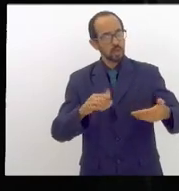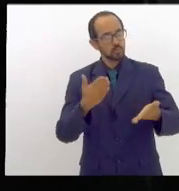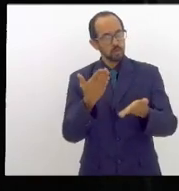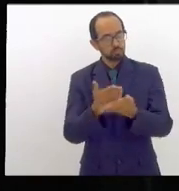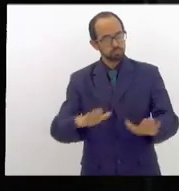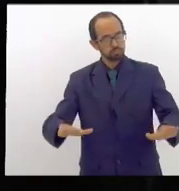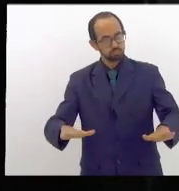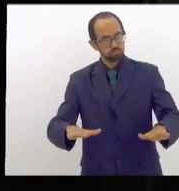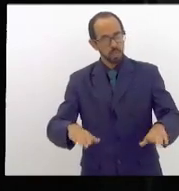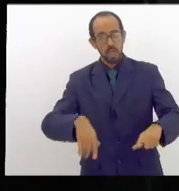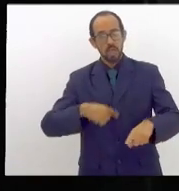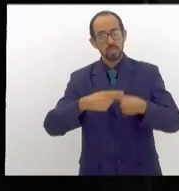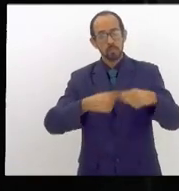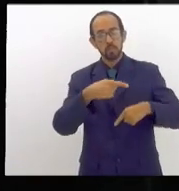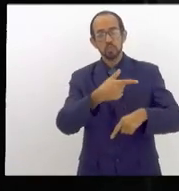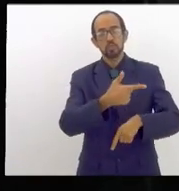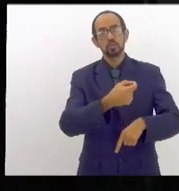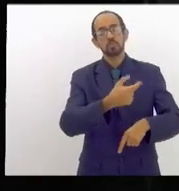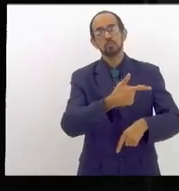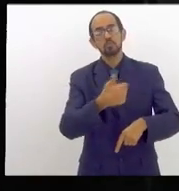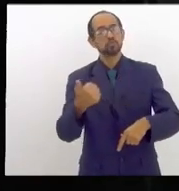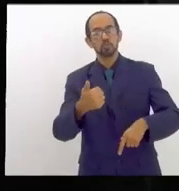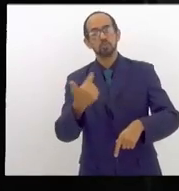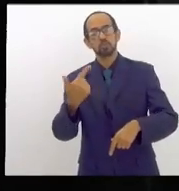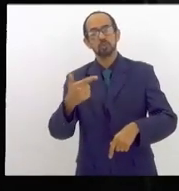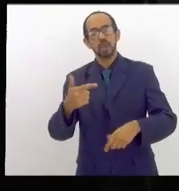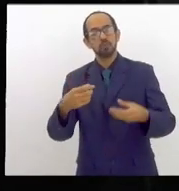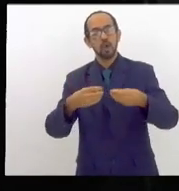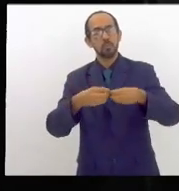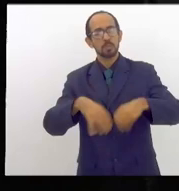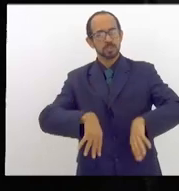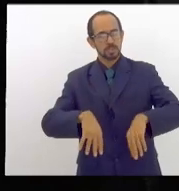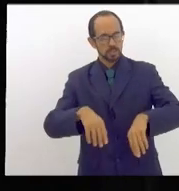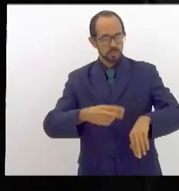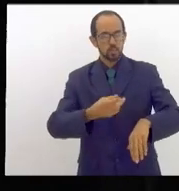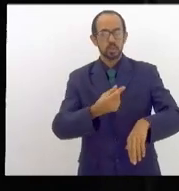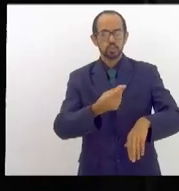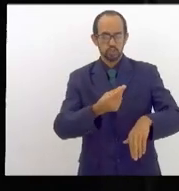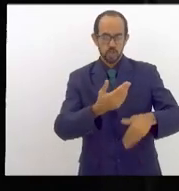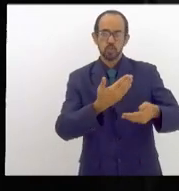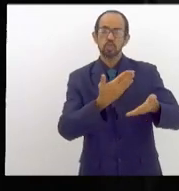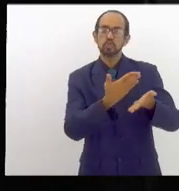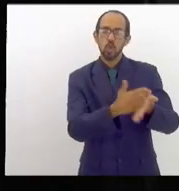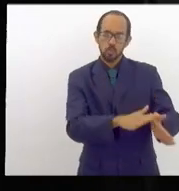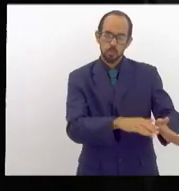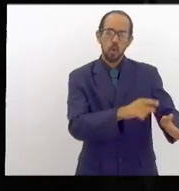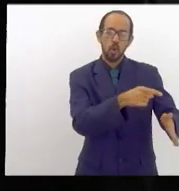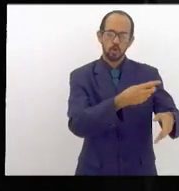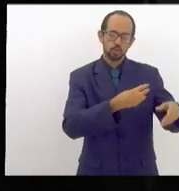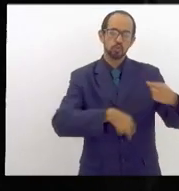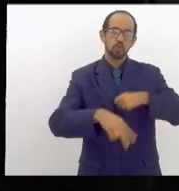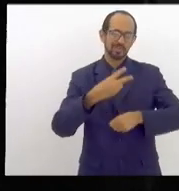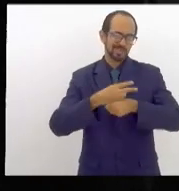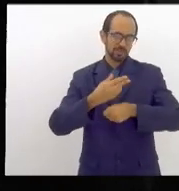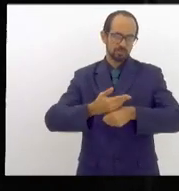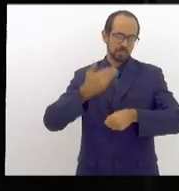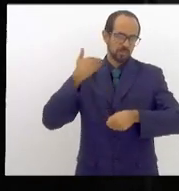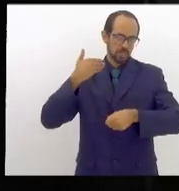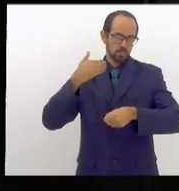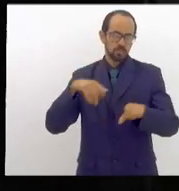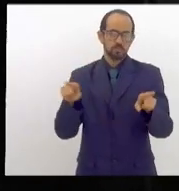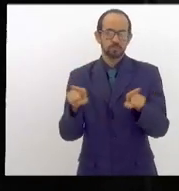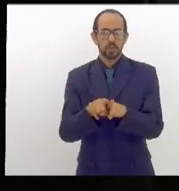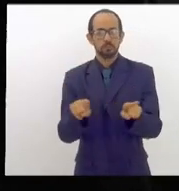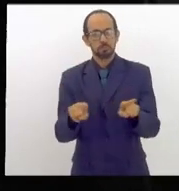não houve a necessária compensação desse déficit acumulado nos dois anos em dois anos atrás Além disso segundo corpo